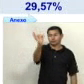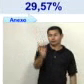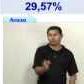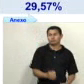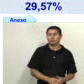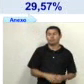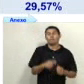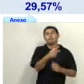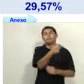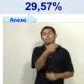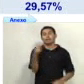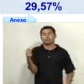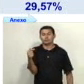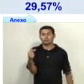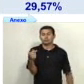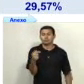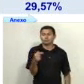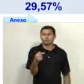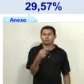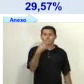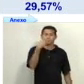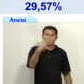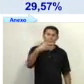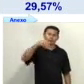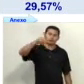39,44%, menos, né,